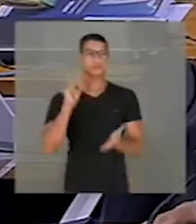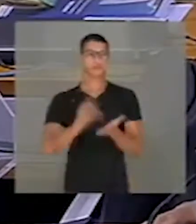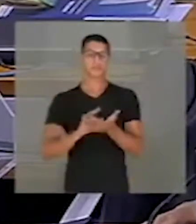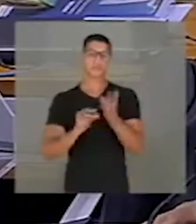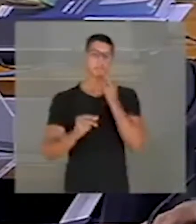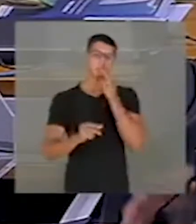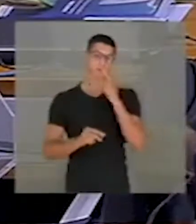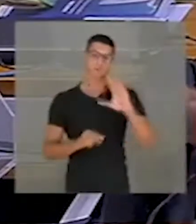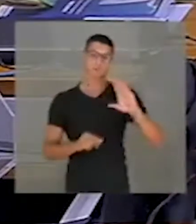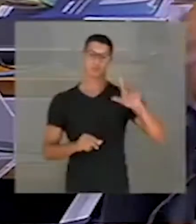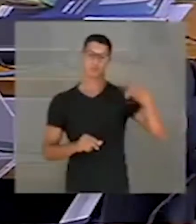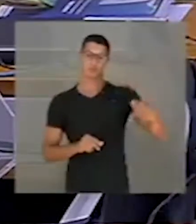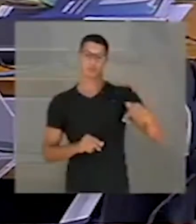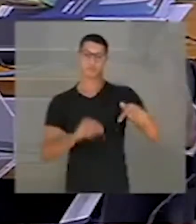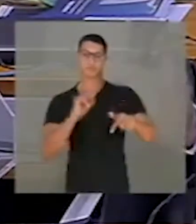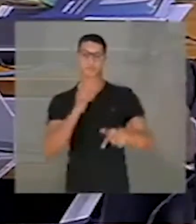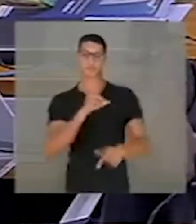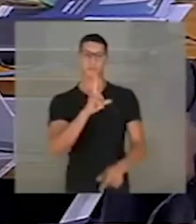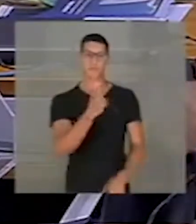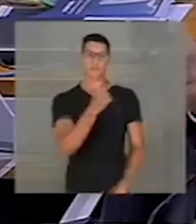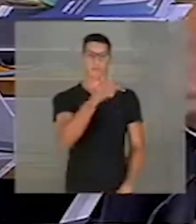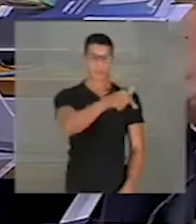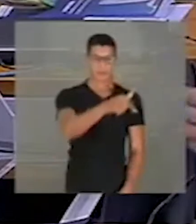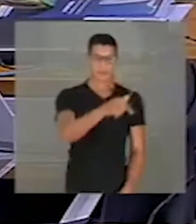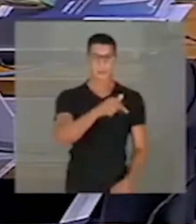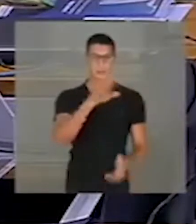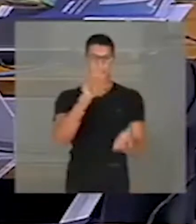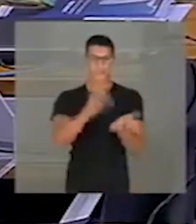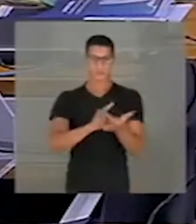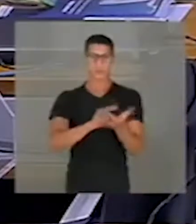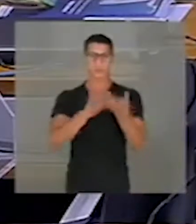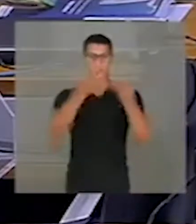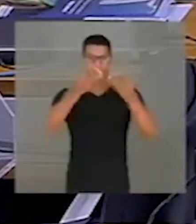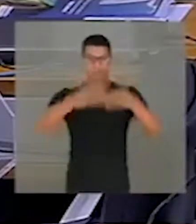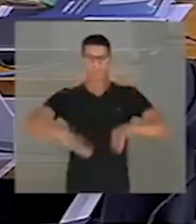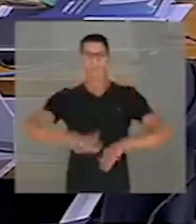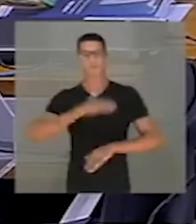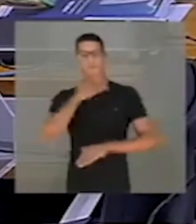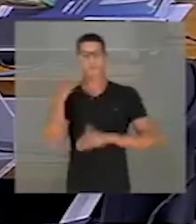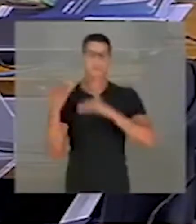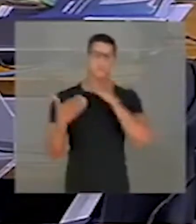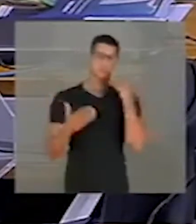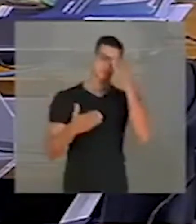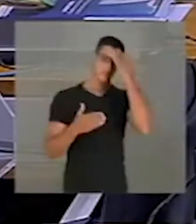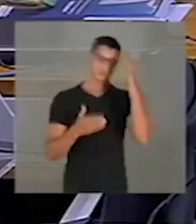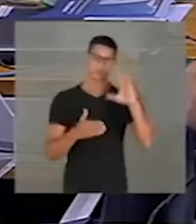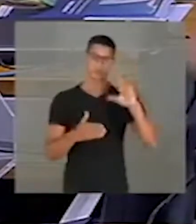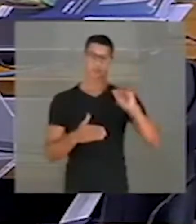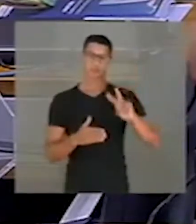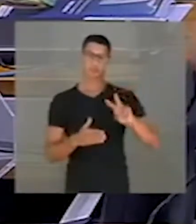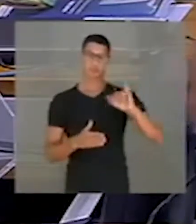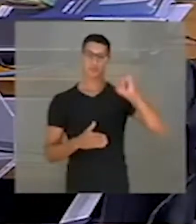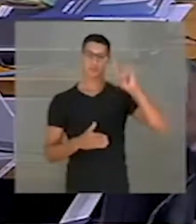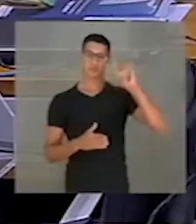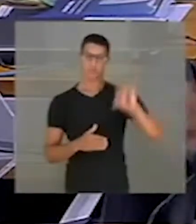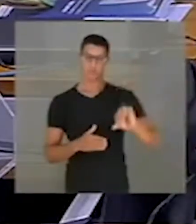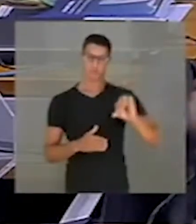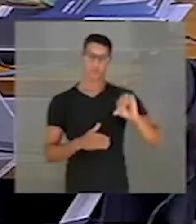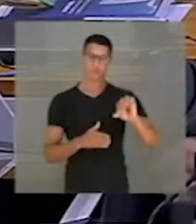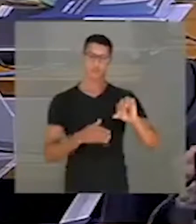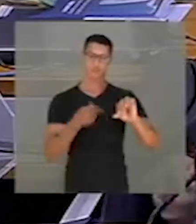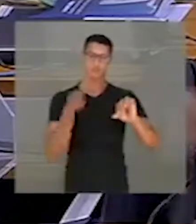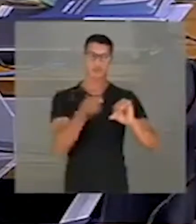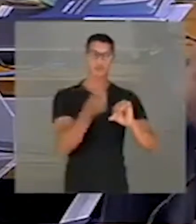considera que a cloroquina ou a hidroxicloroquina realmente causaram mortes de pacientes da Covid-19, imperativo que